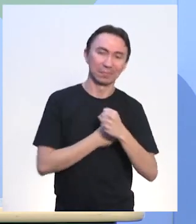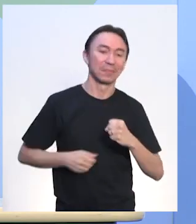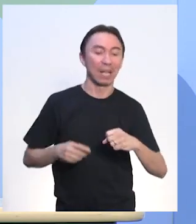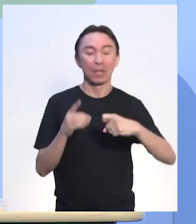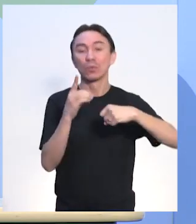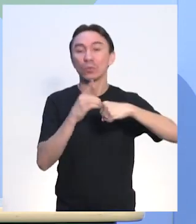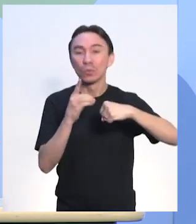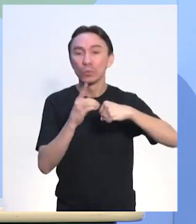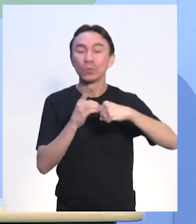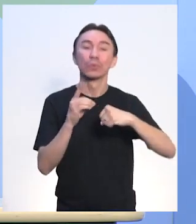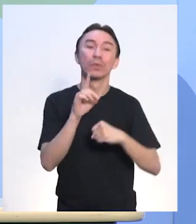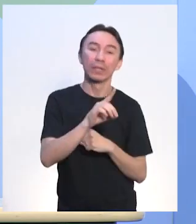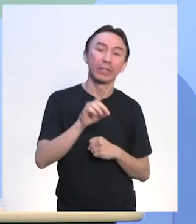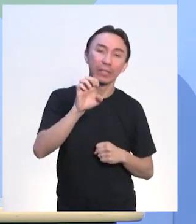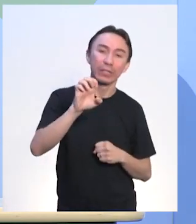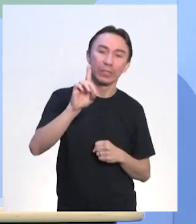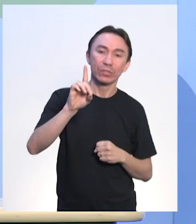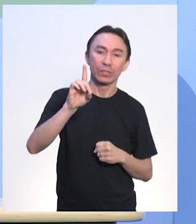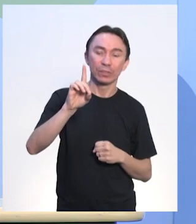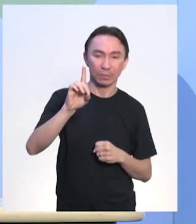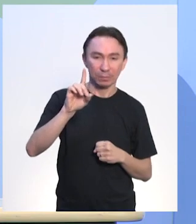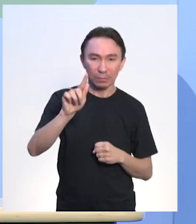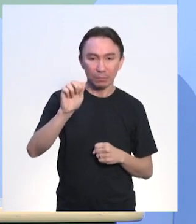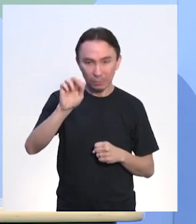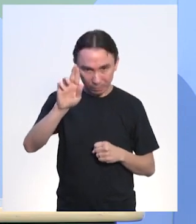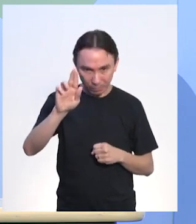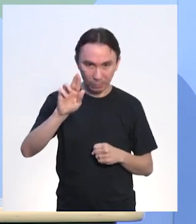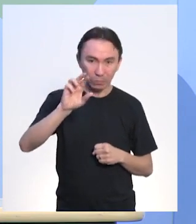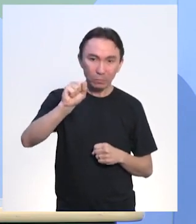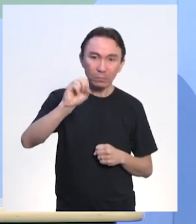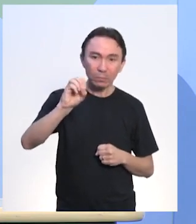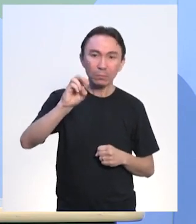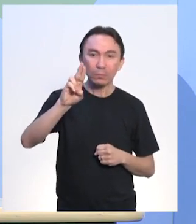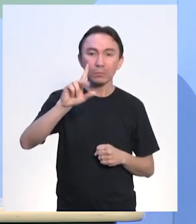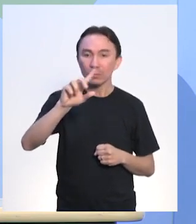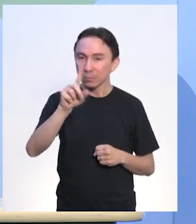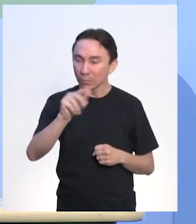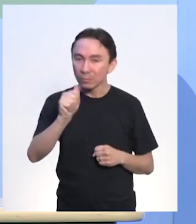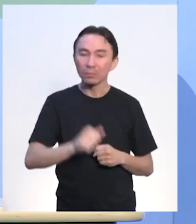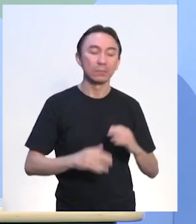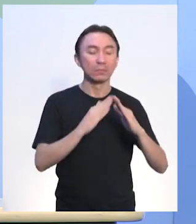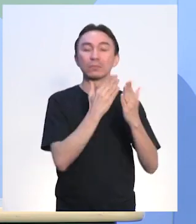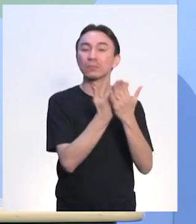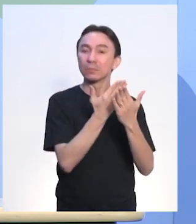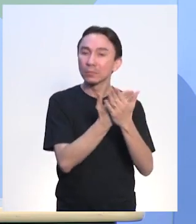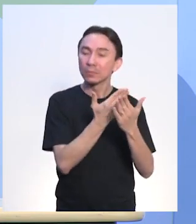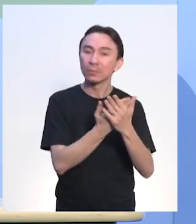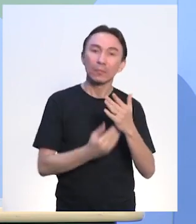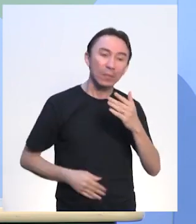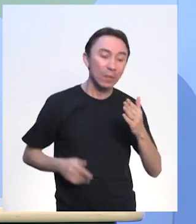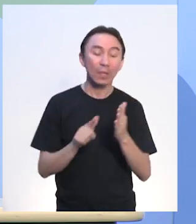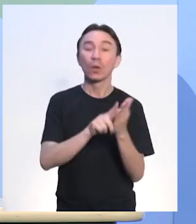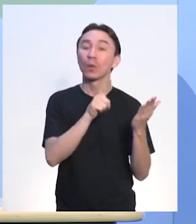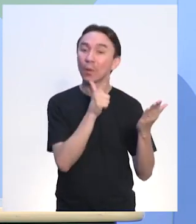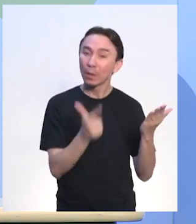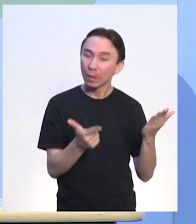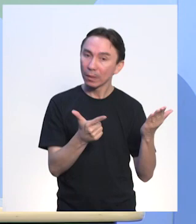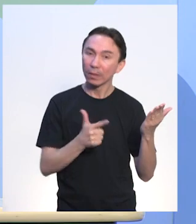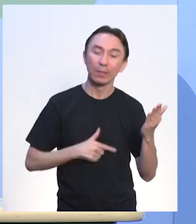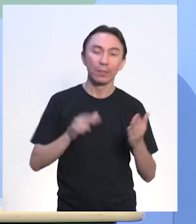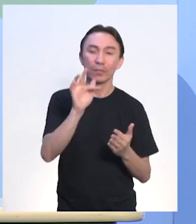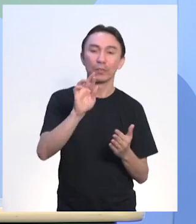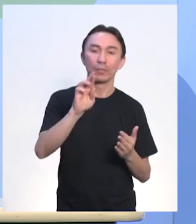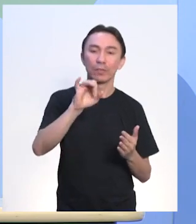de Souza, Escola Erasmo, Escola Pereira de Matos, Escola Jornalista Wandic